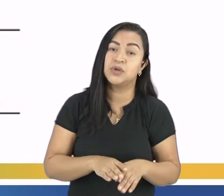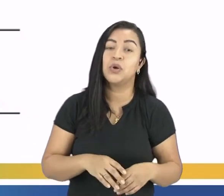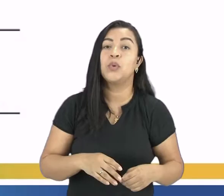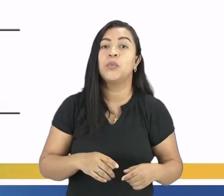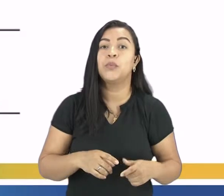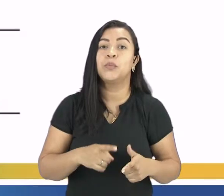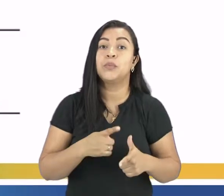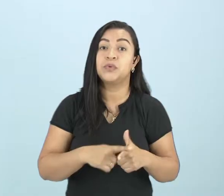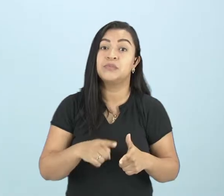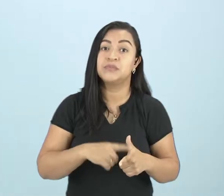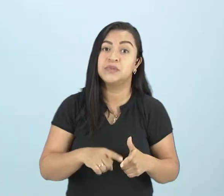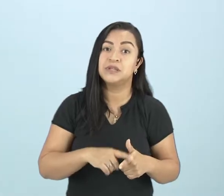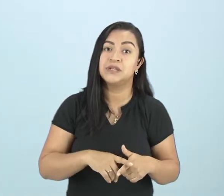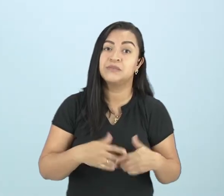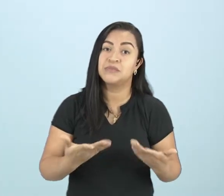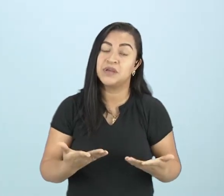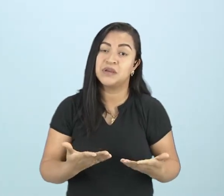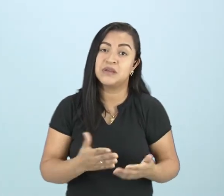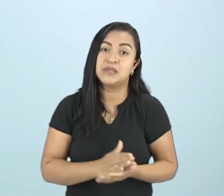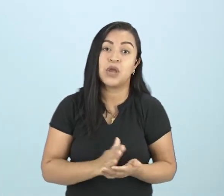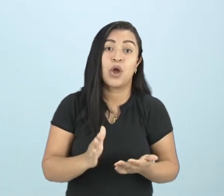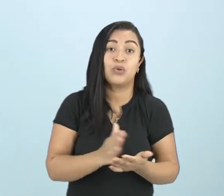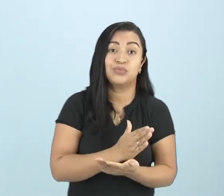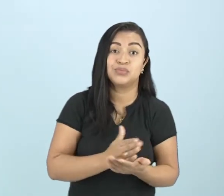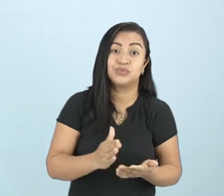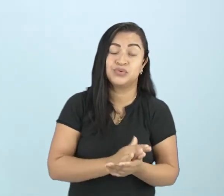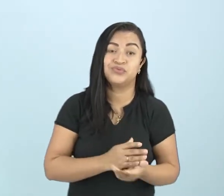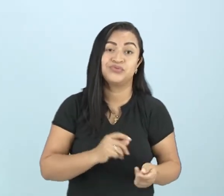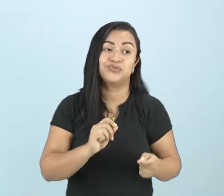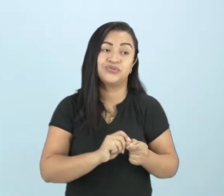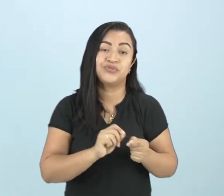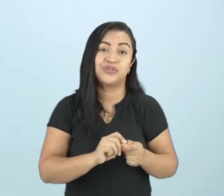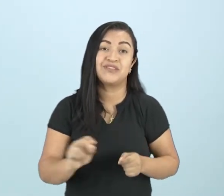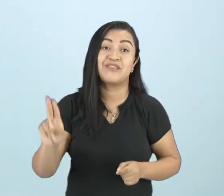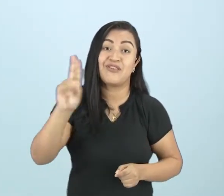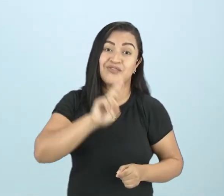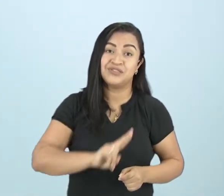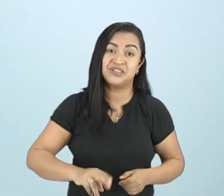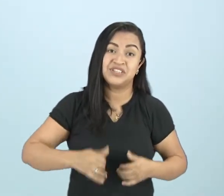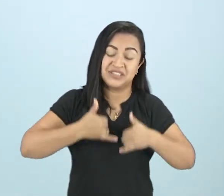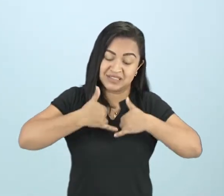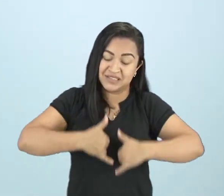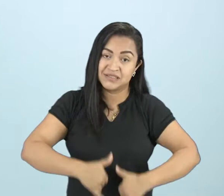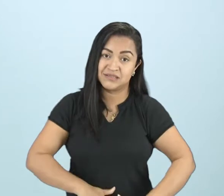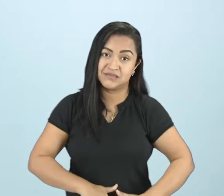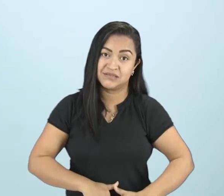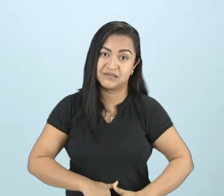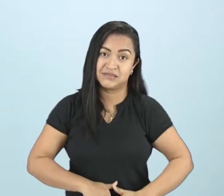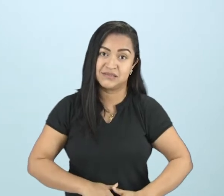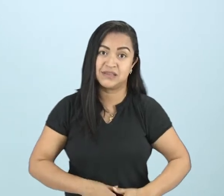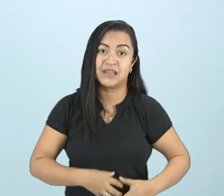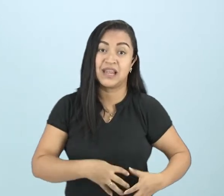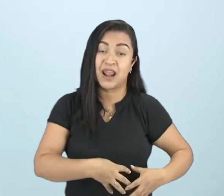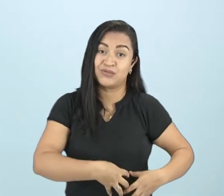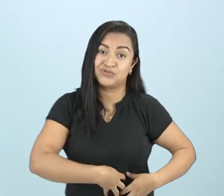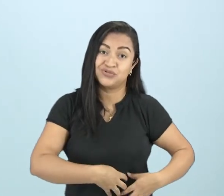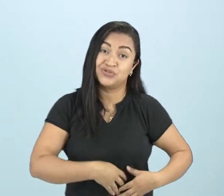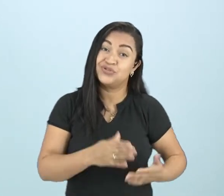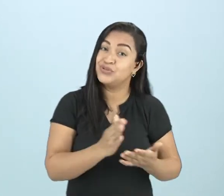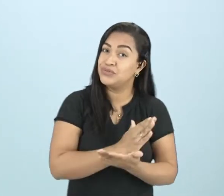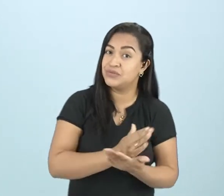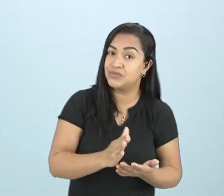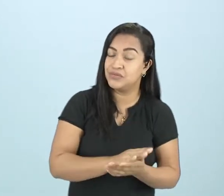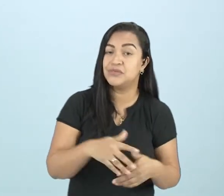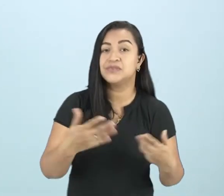novamente, na reciclagem de alguma coisa, na produção, na síntese, na digestão de algo. Então a gente tem